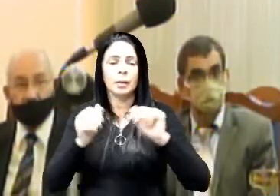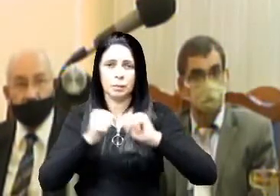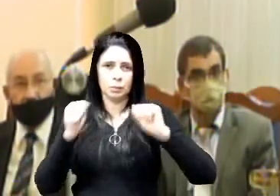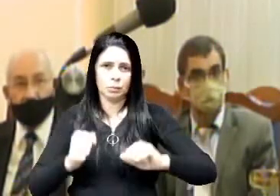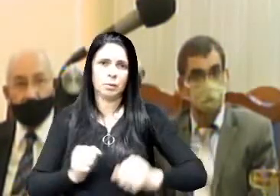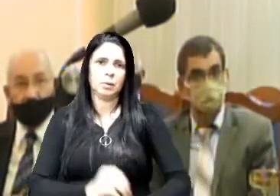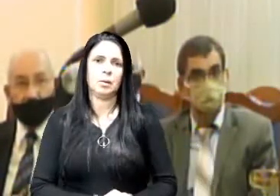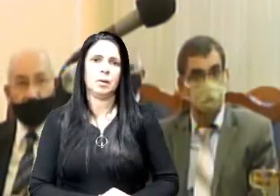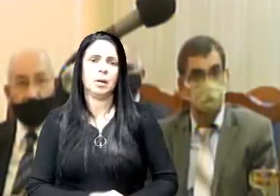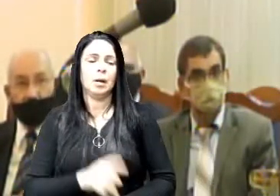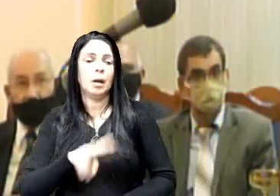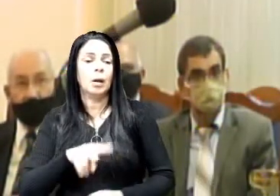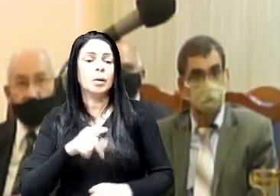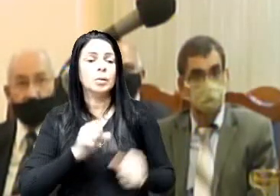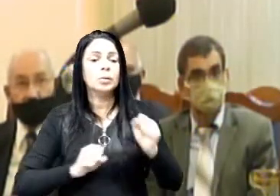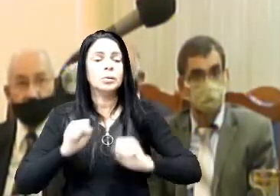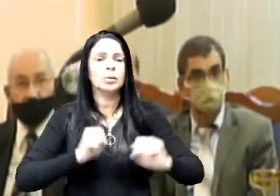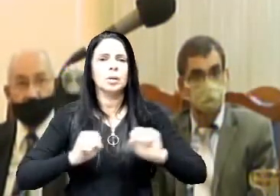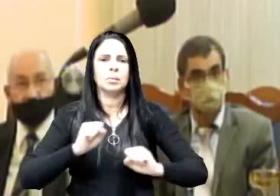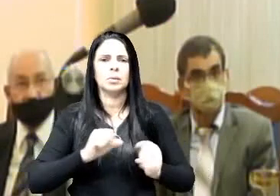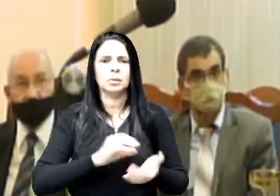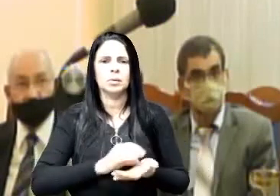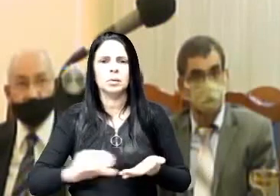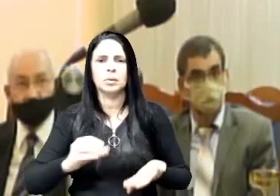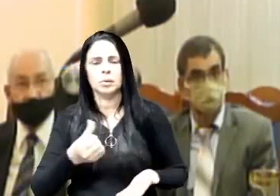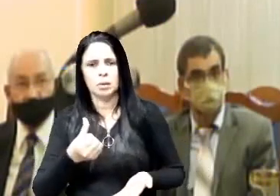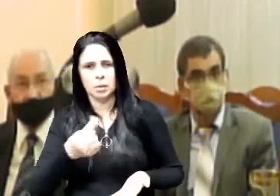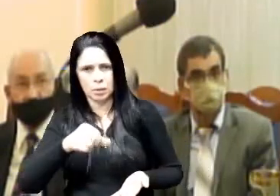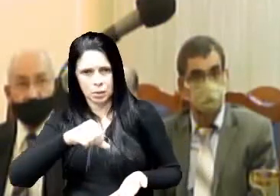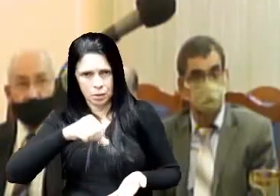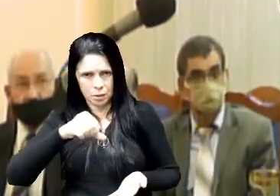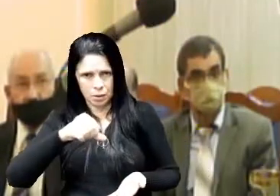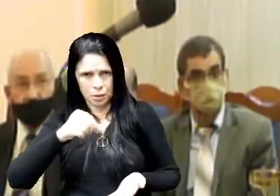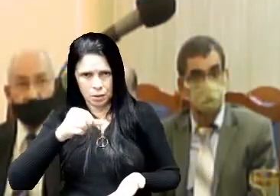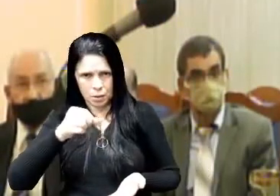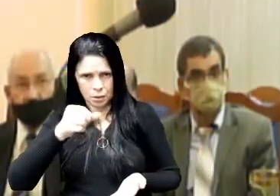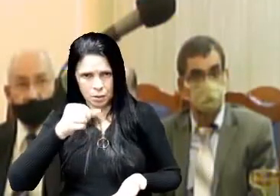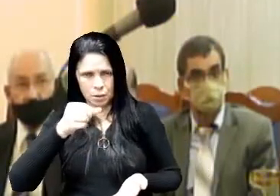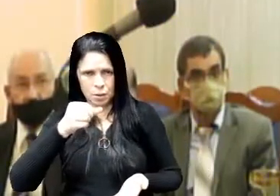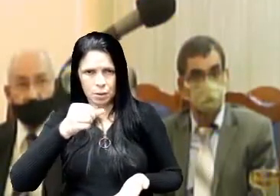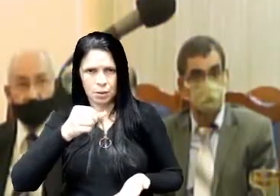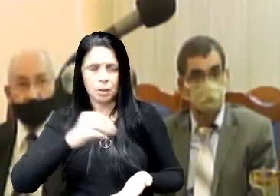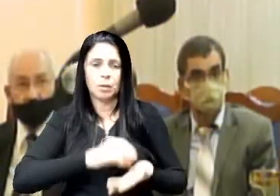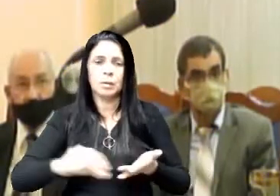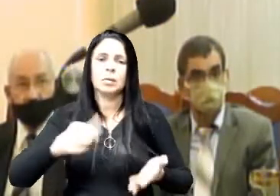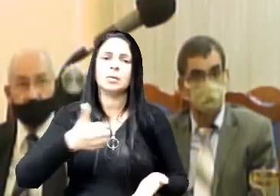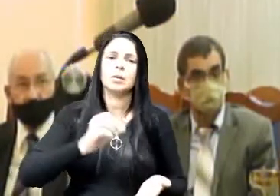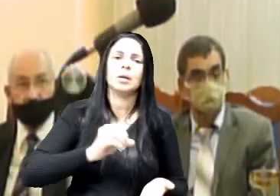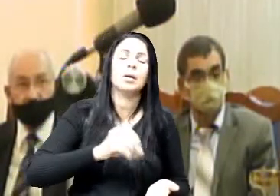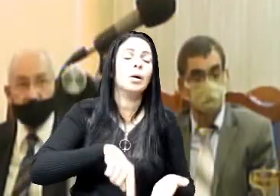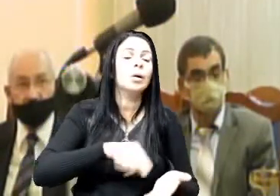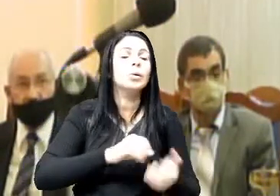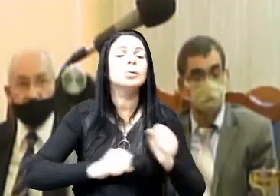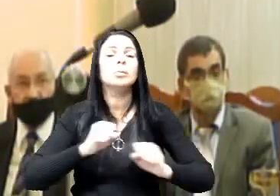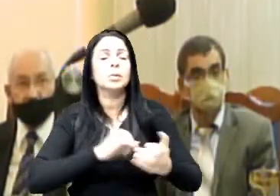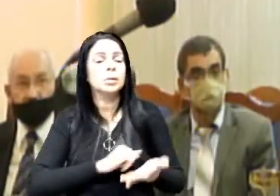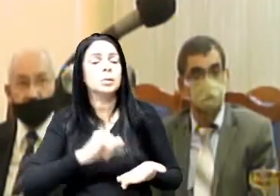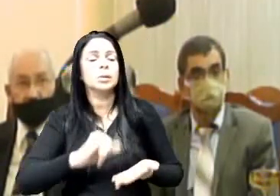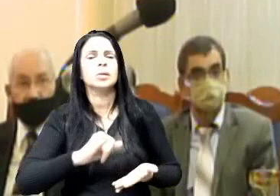Aleluia. Veja o Salmo 66 e 10 aí. O que é que o salmista diz? Pois tu, ó Deus, diga comigo. Pois tu, ó